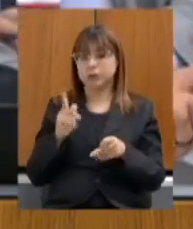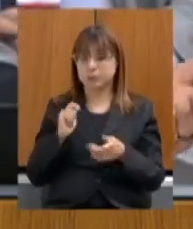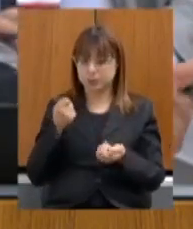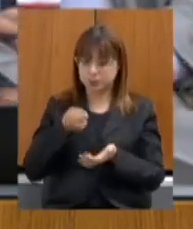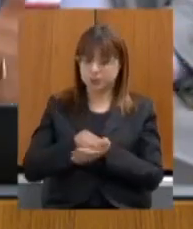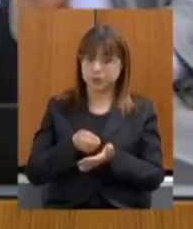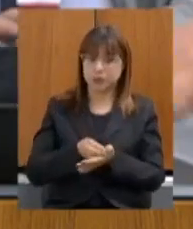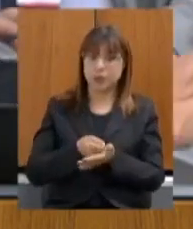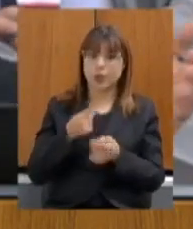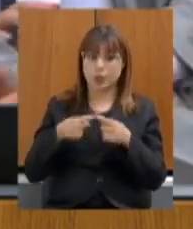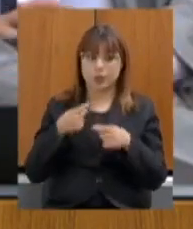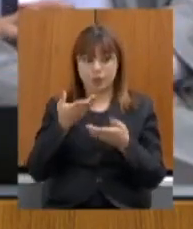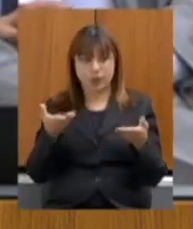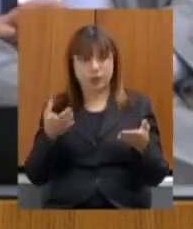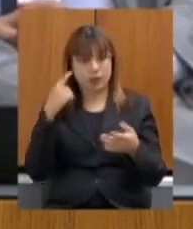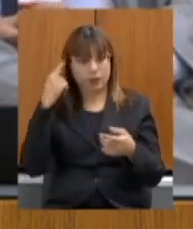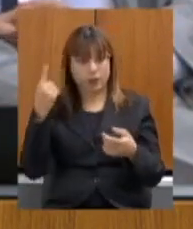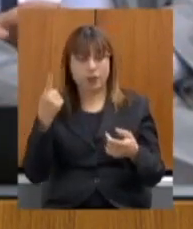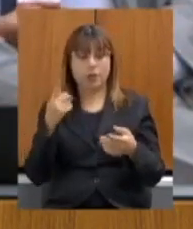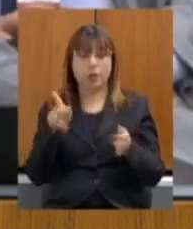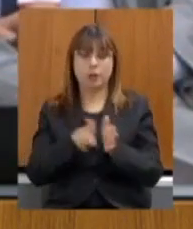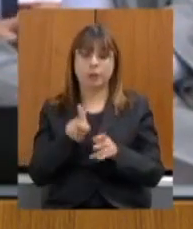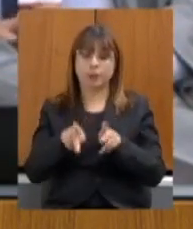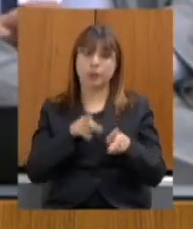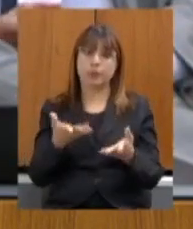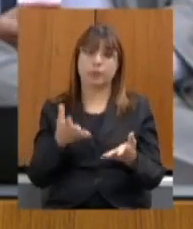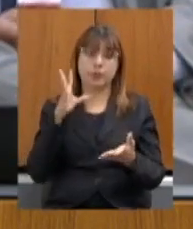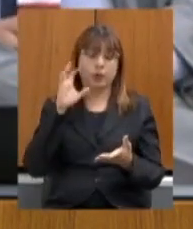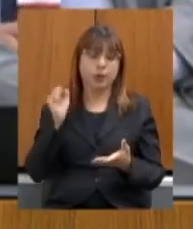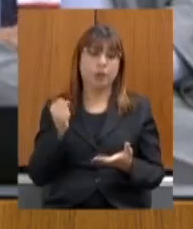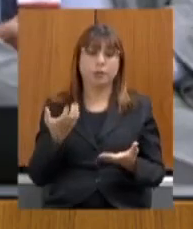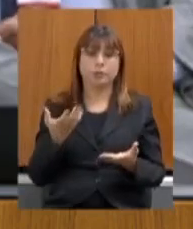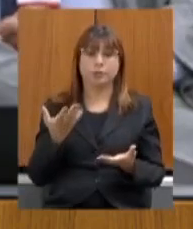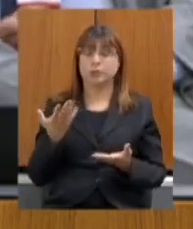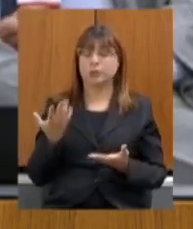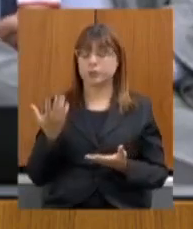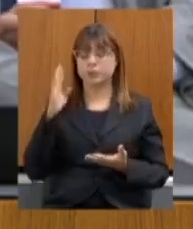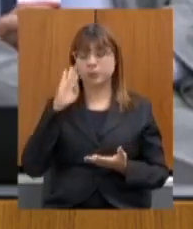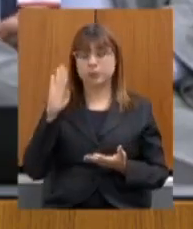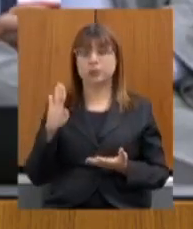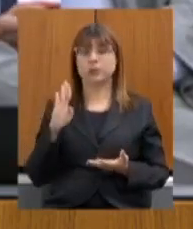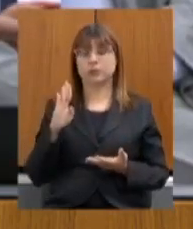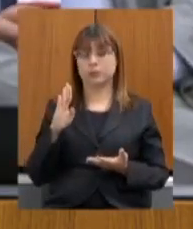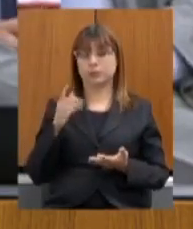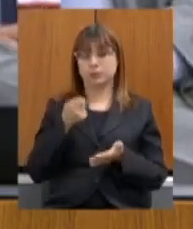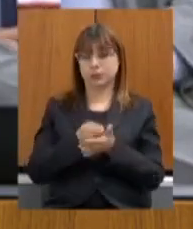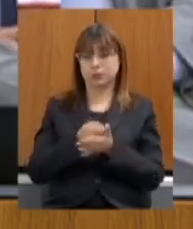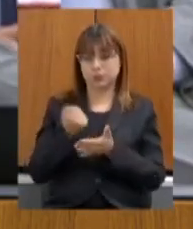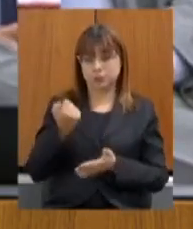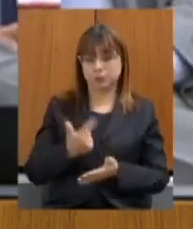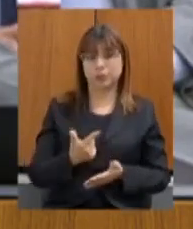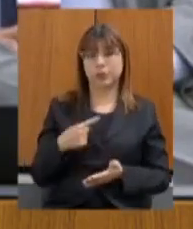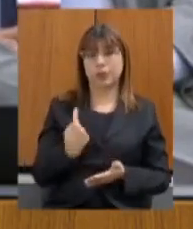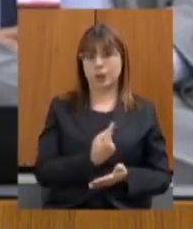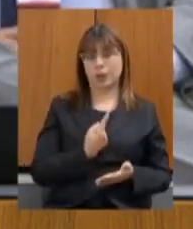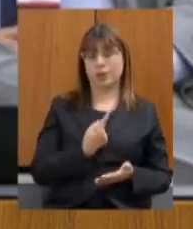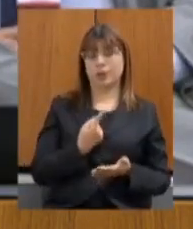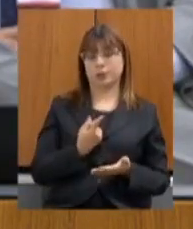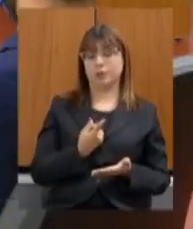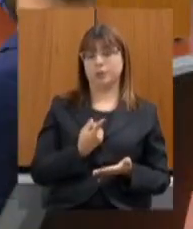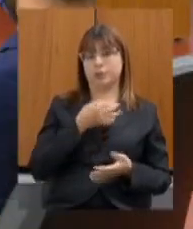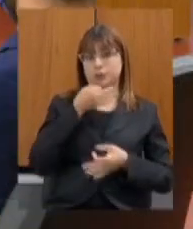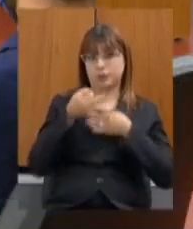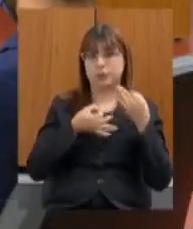povo, ideias do povo, eu acho que tem mais um poder de serem positivas do que a nossa. Então, eu deixo esse